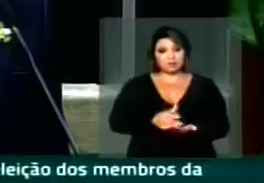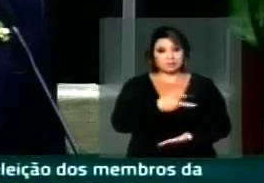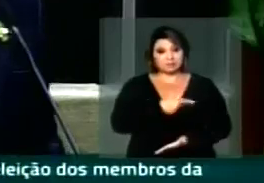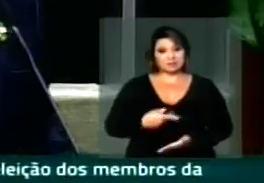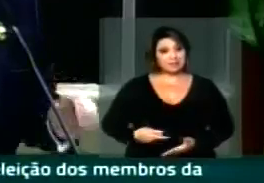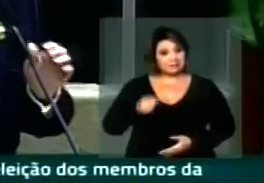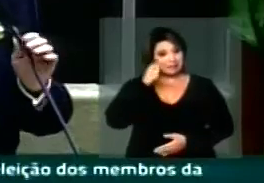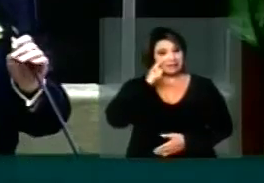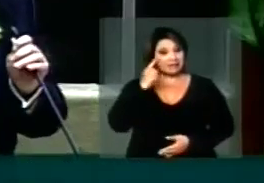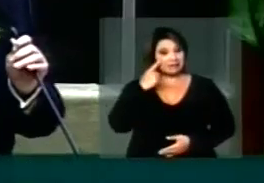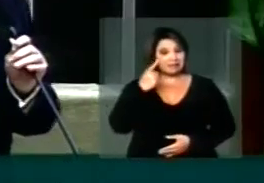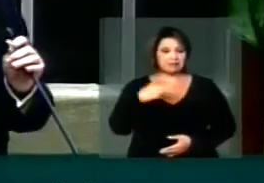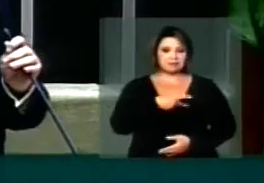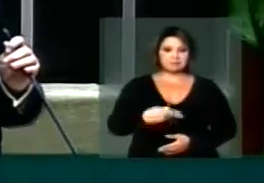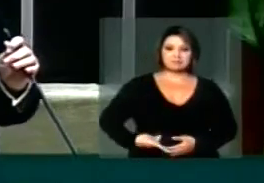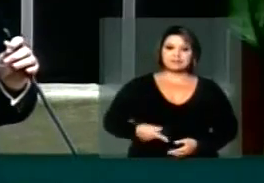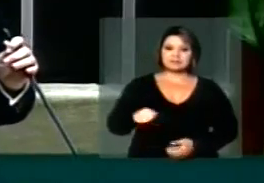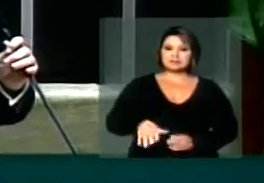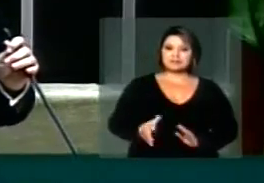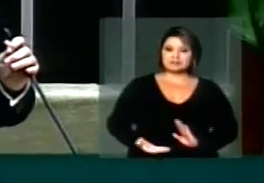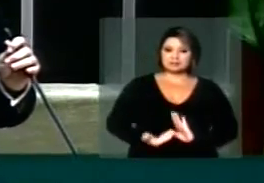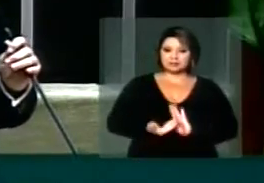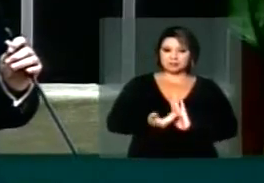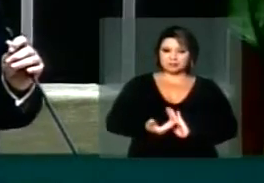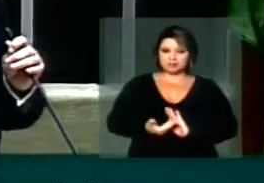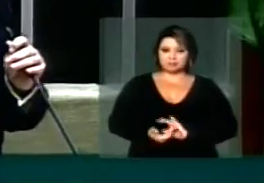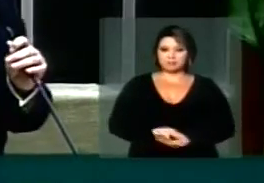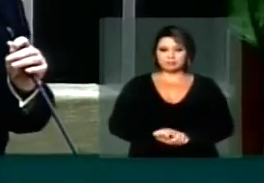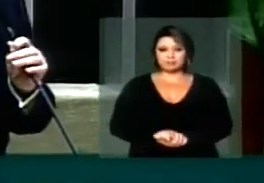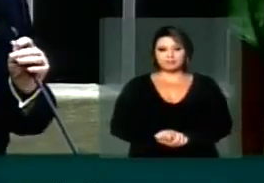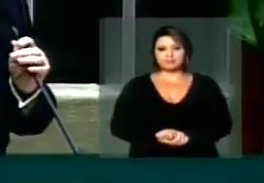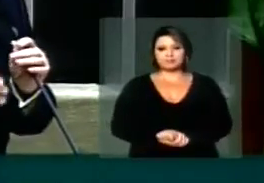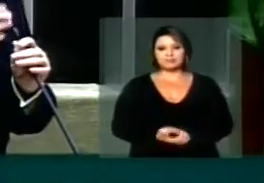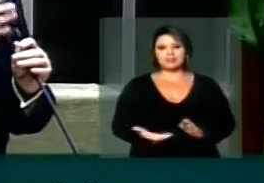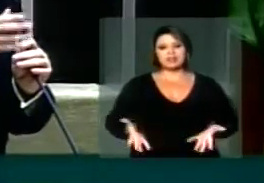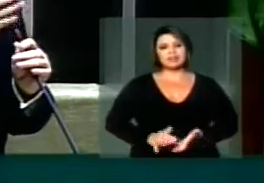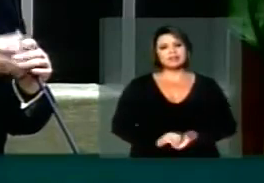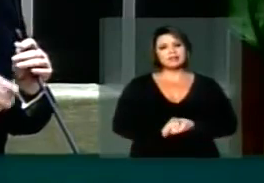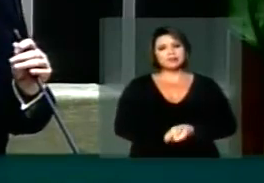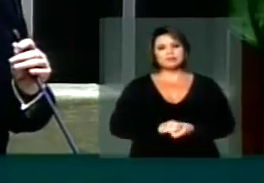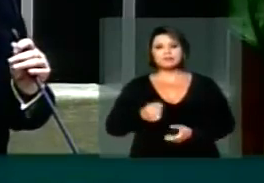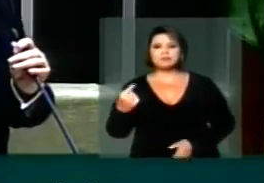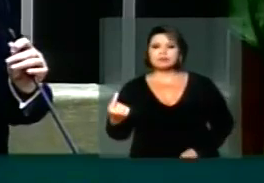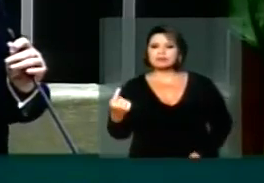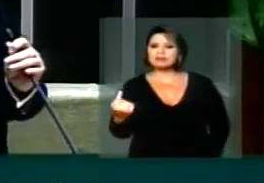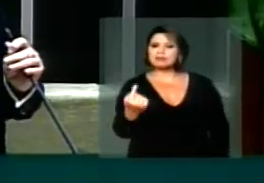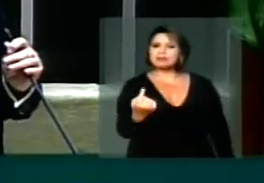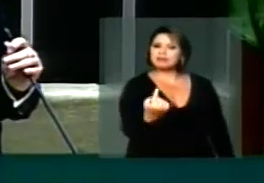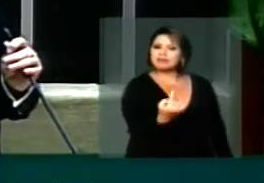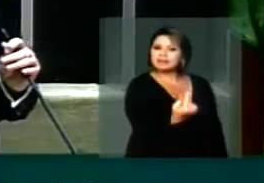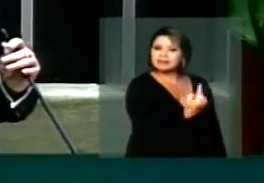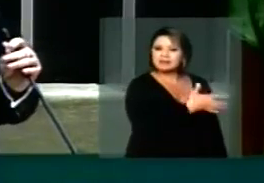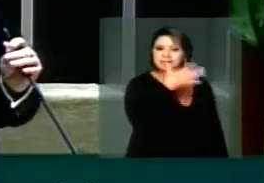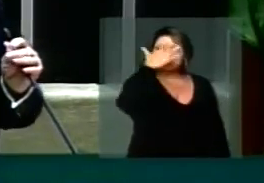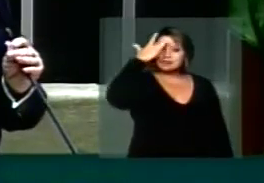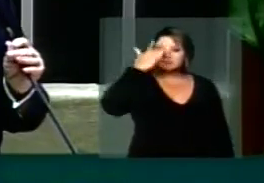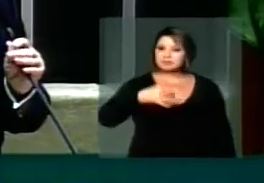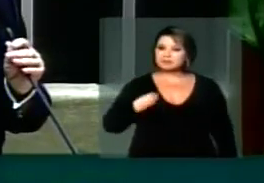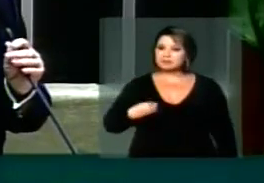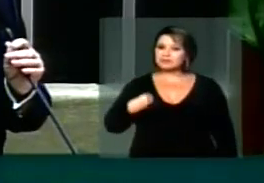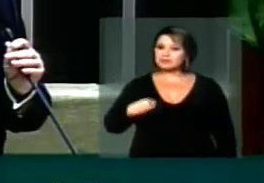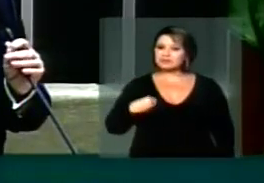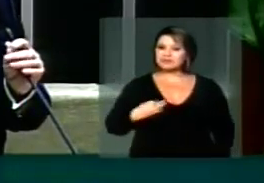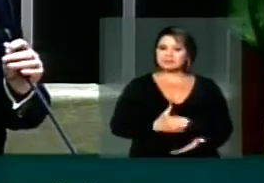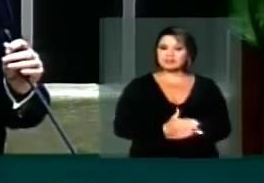presidência desta Câmara dos Deputados. Queria cumprimentar a cada um dos parlamentares que está